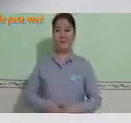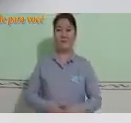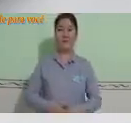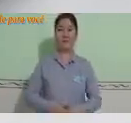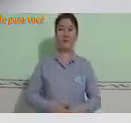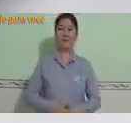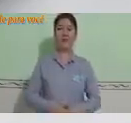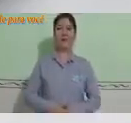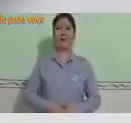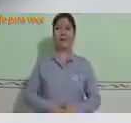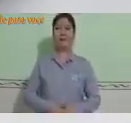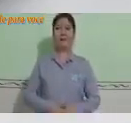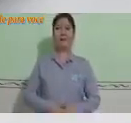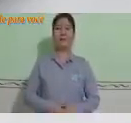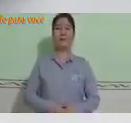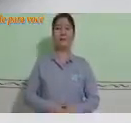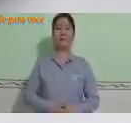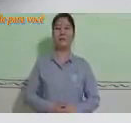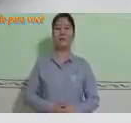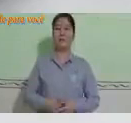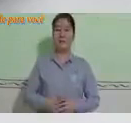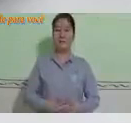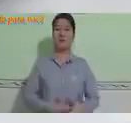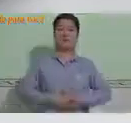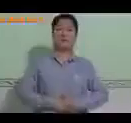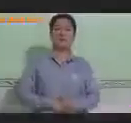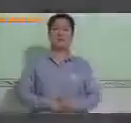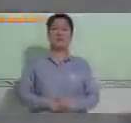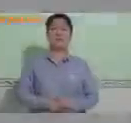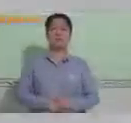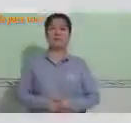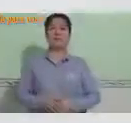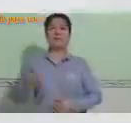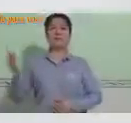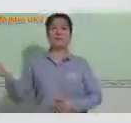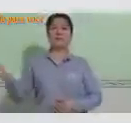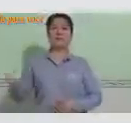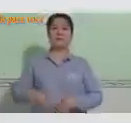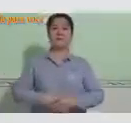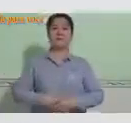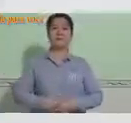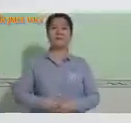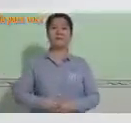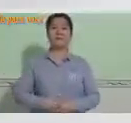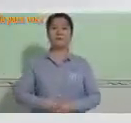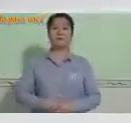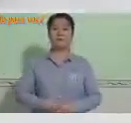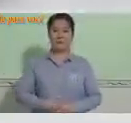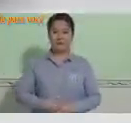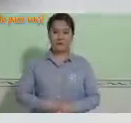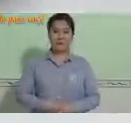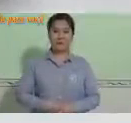ao médico para realizar os exames acima citados para investigar a causa do problema e iniciar o tratamento.